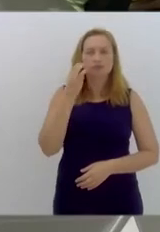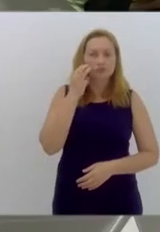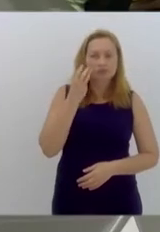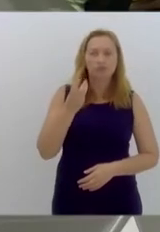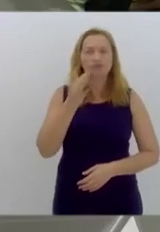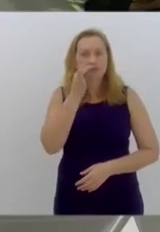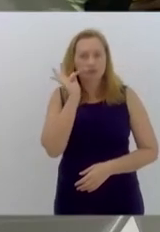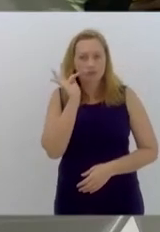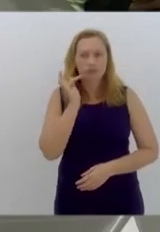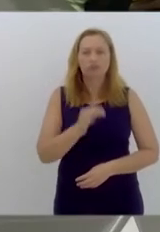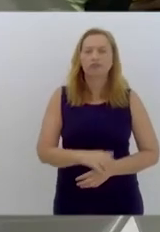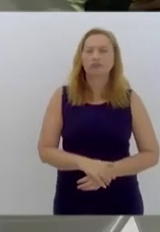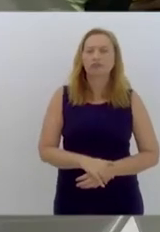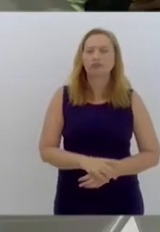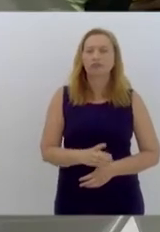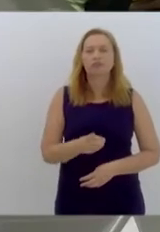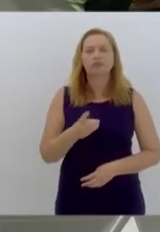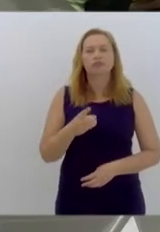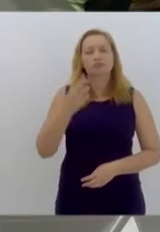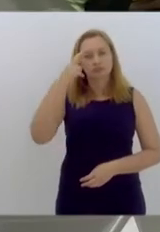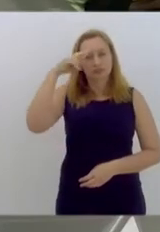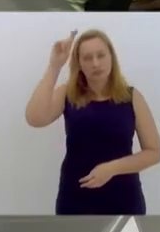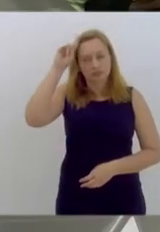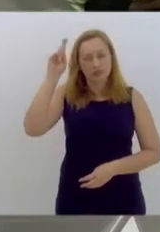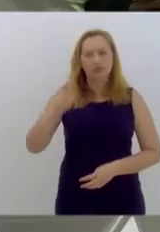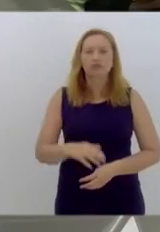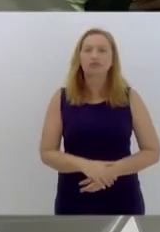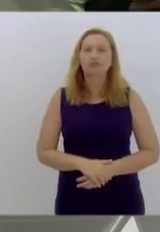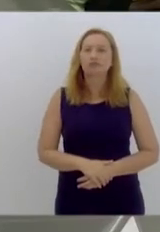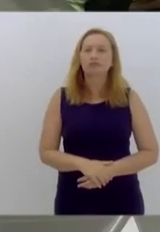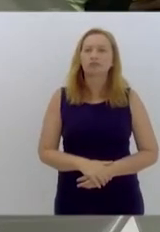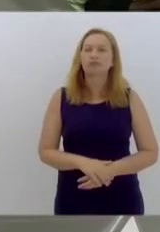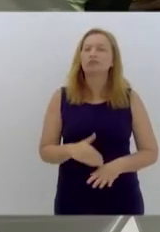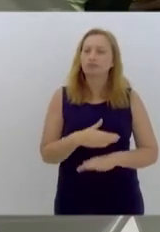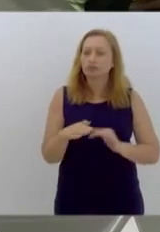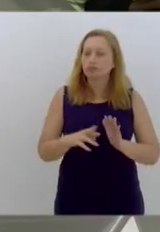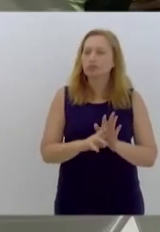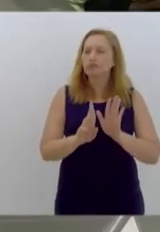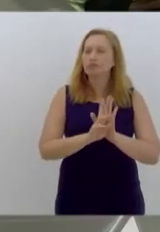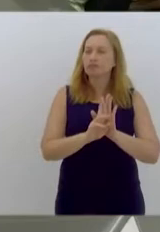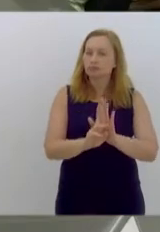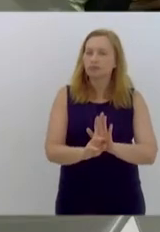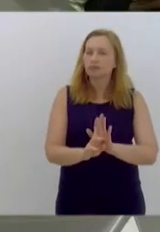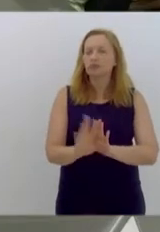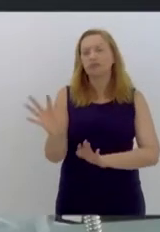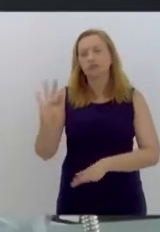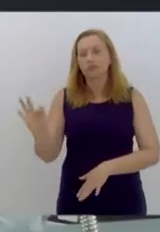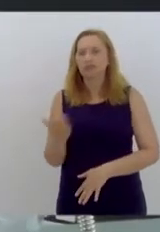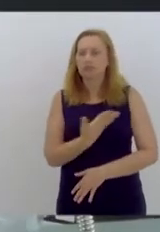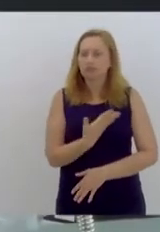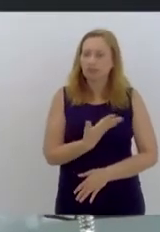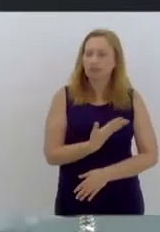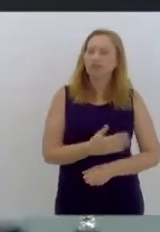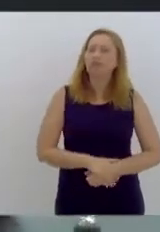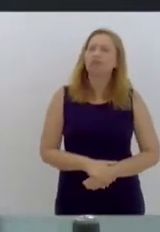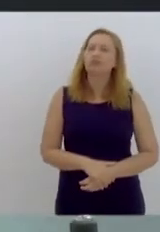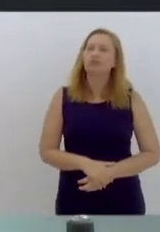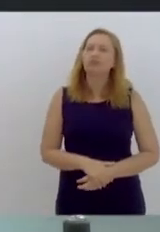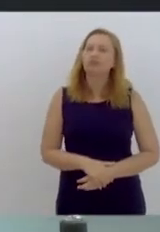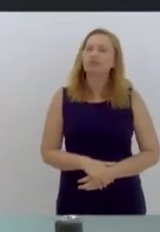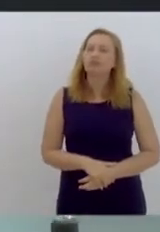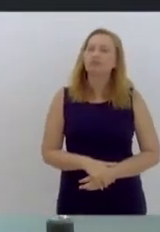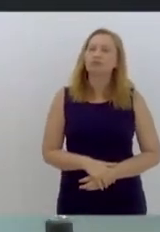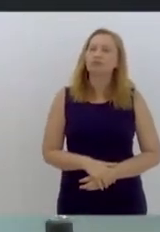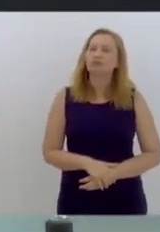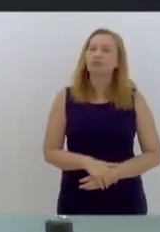deputado Serafim, deputado Ferreirinho. Não demais secretário e subsecretário de Fazenda, meus colegas, né, fazendários. É apenas